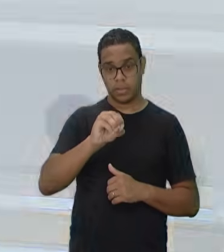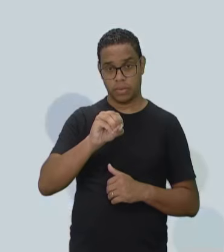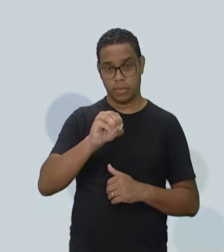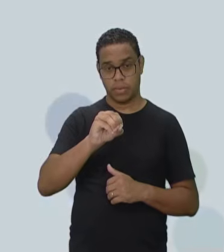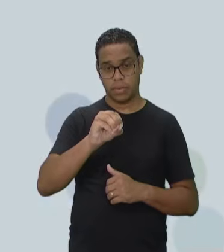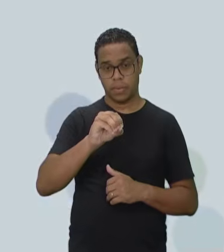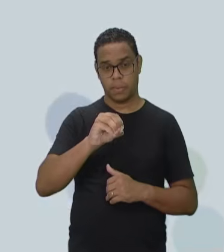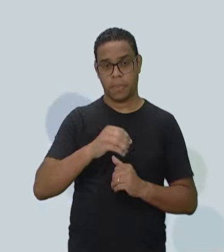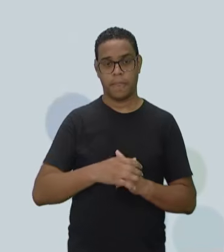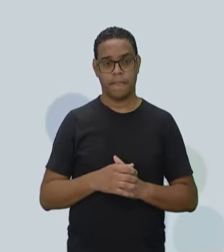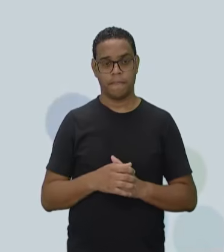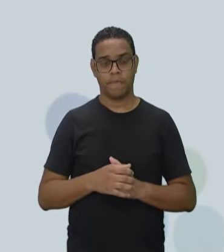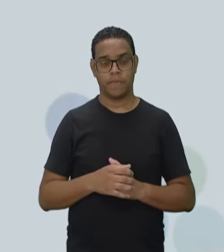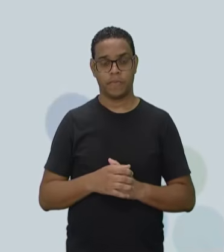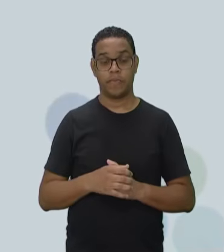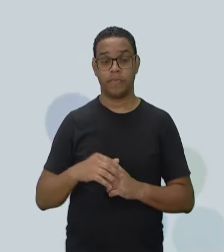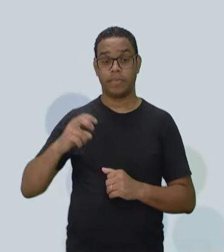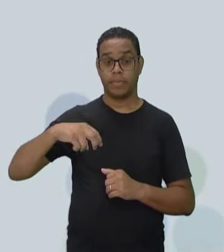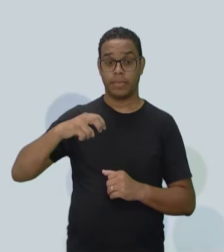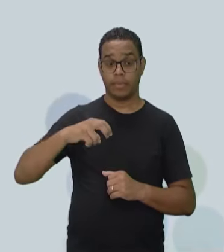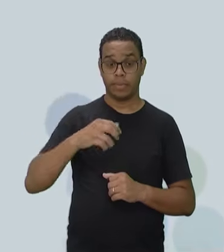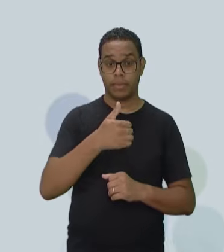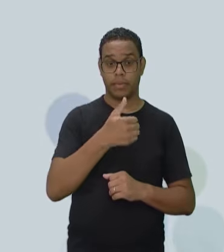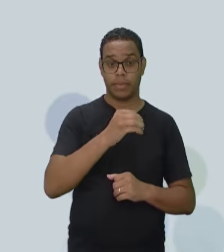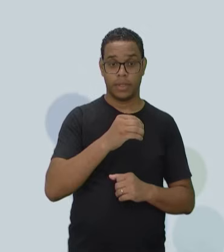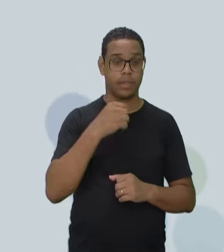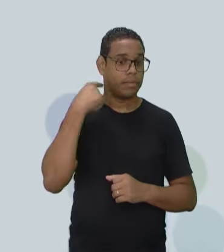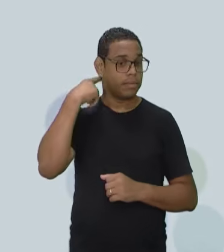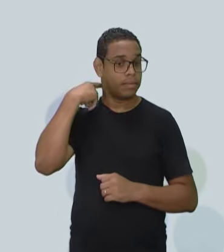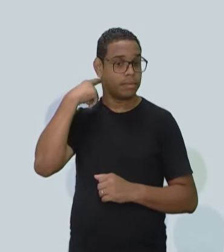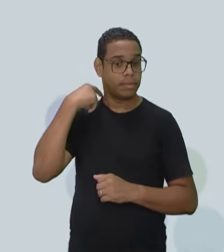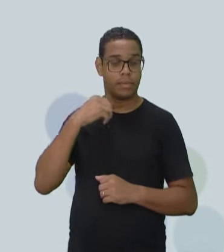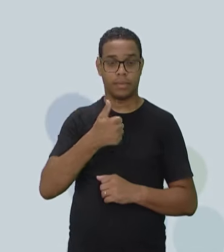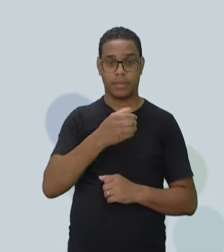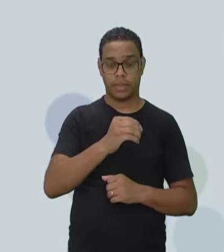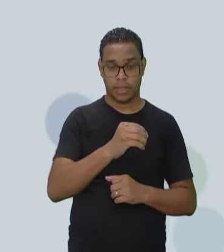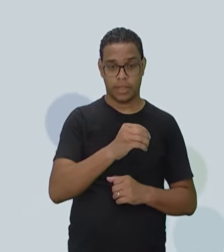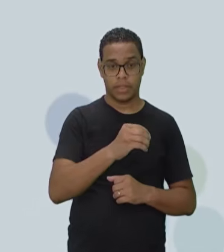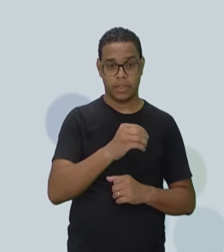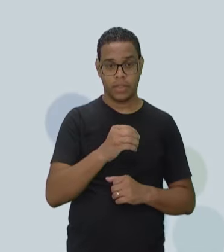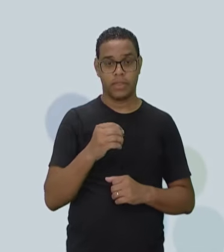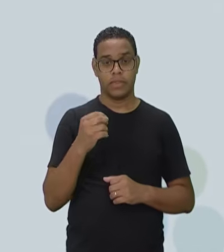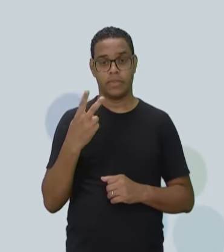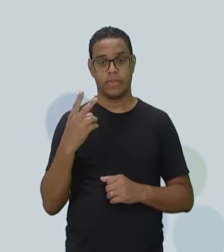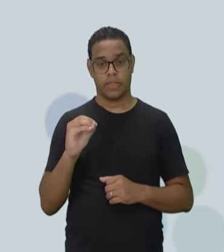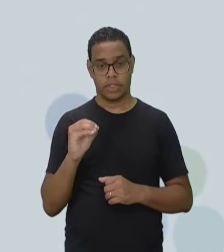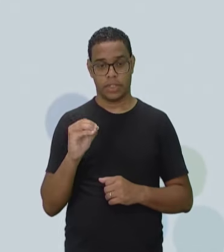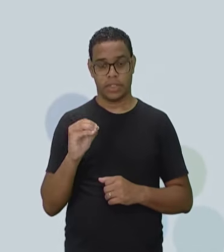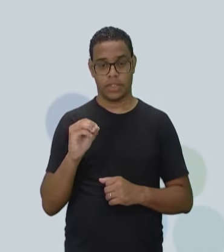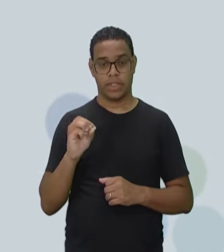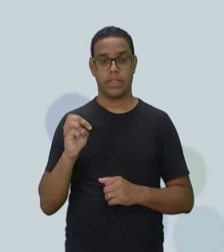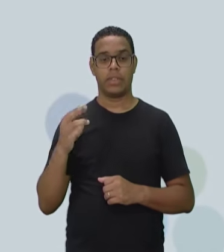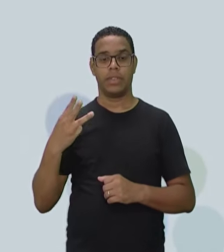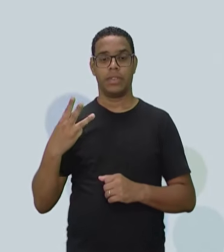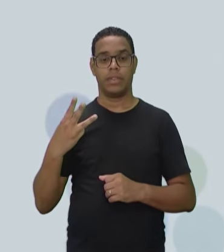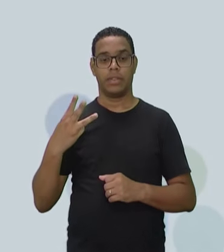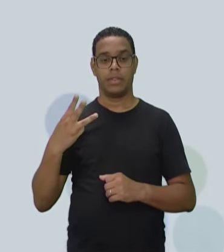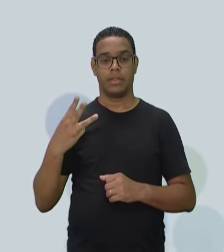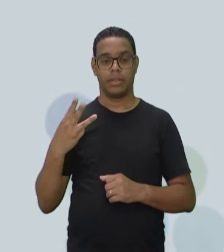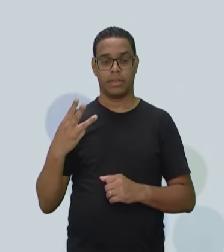7h50, ela andou 10 para 10, 20,